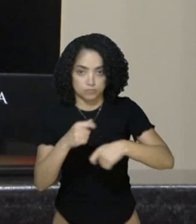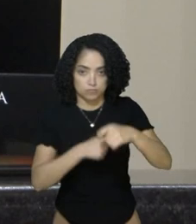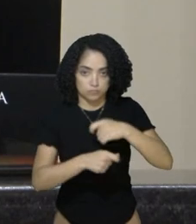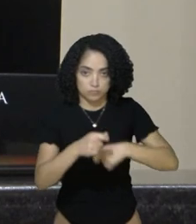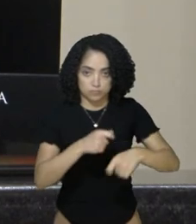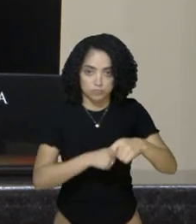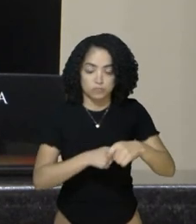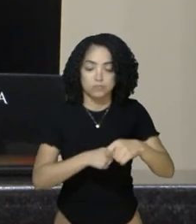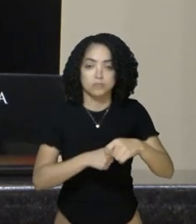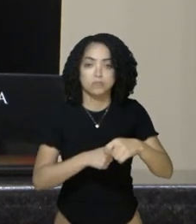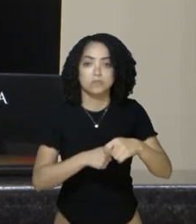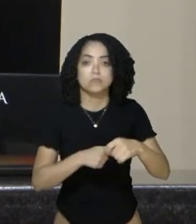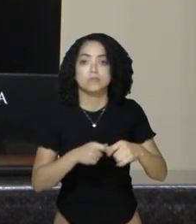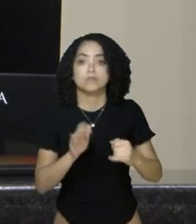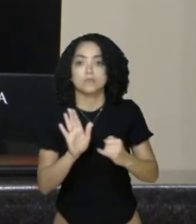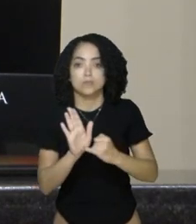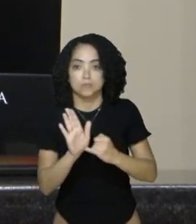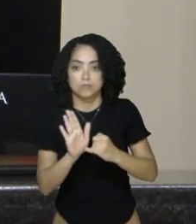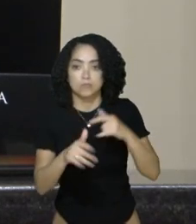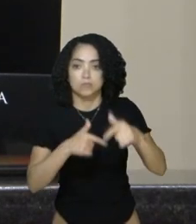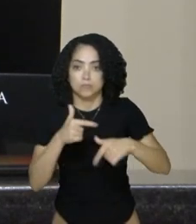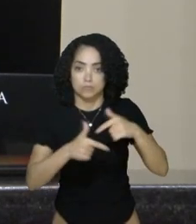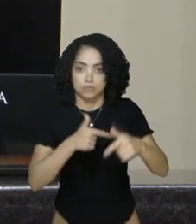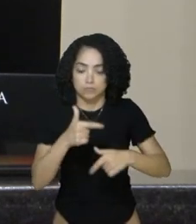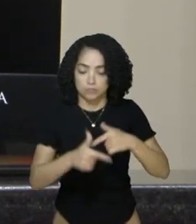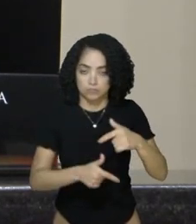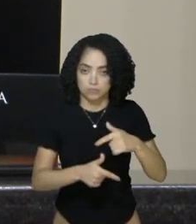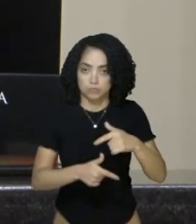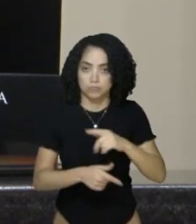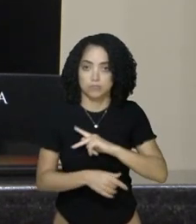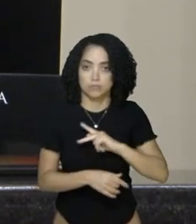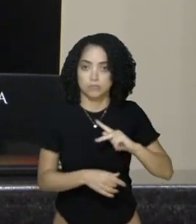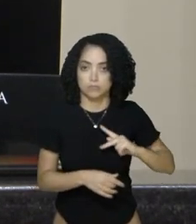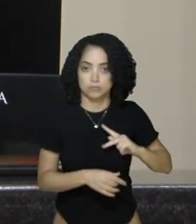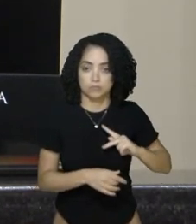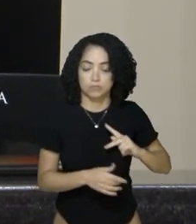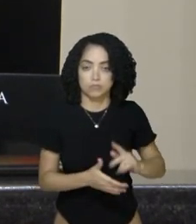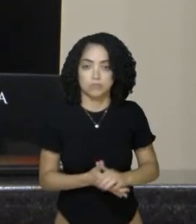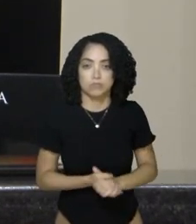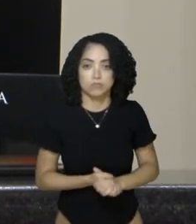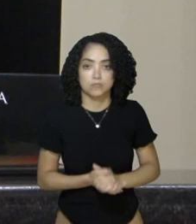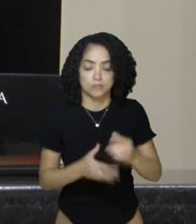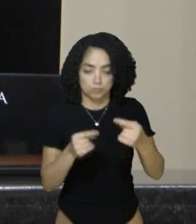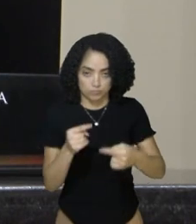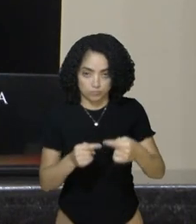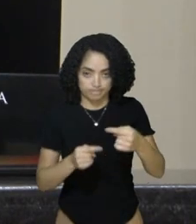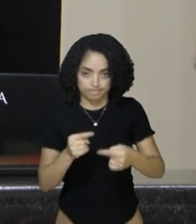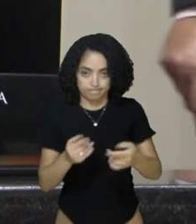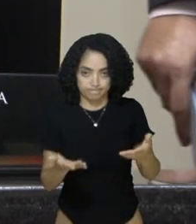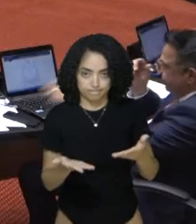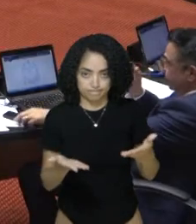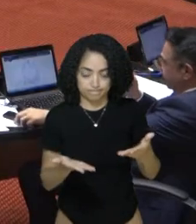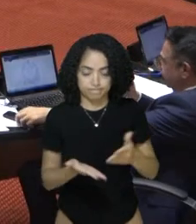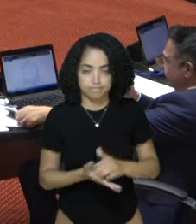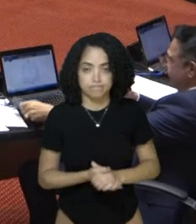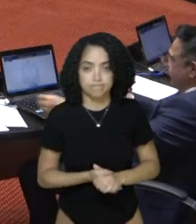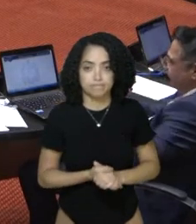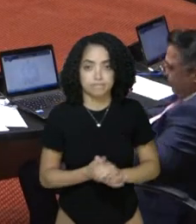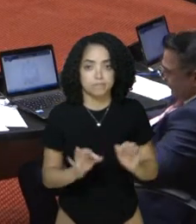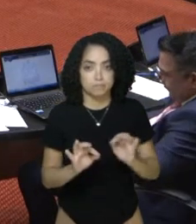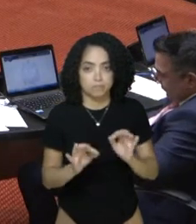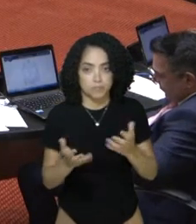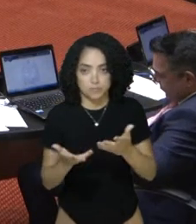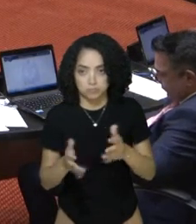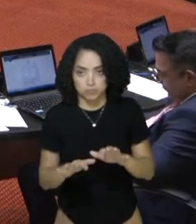Comissão de Trabalho e Administração. E discussão. Não havendo quem